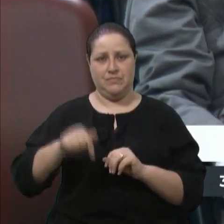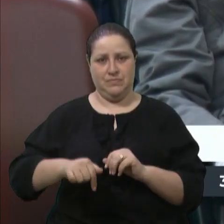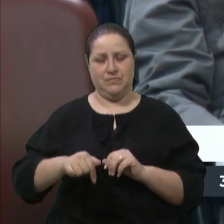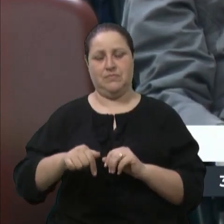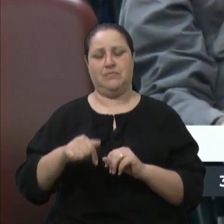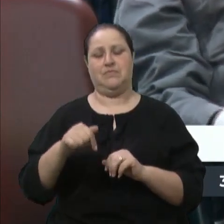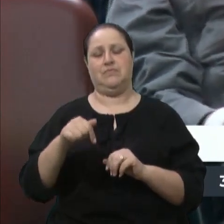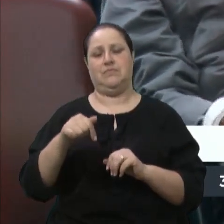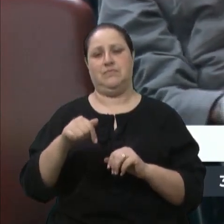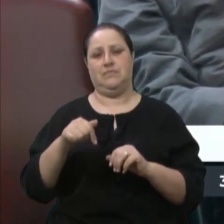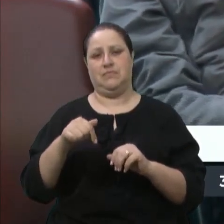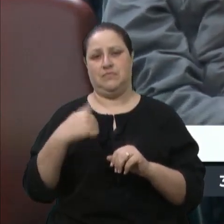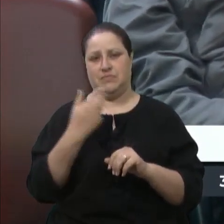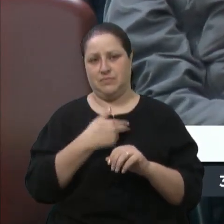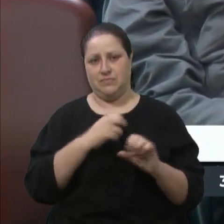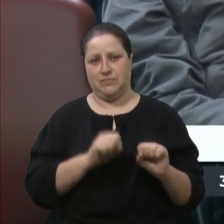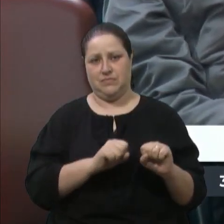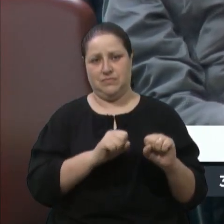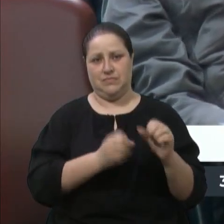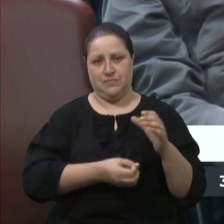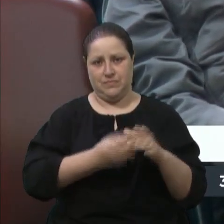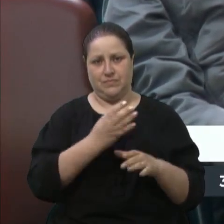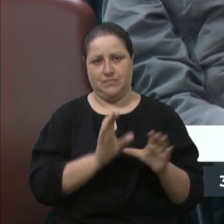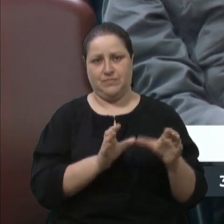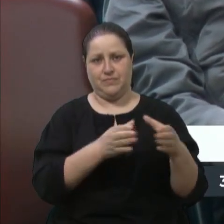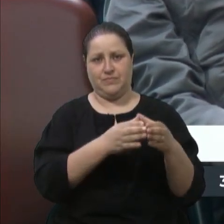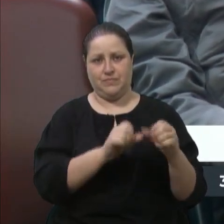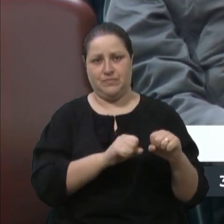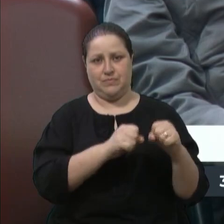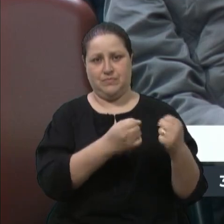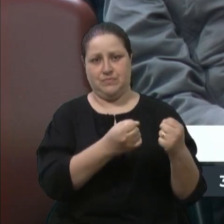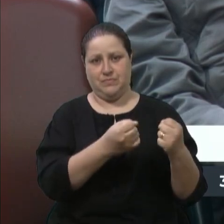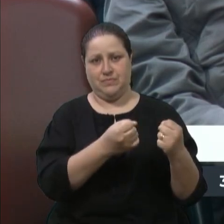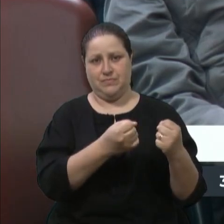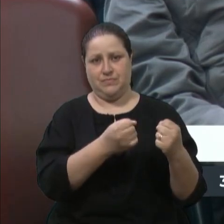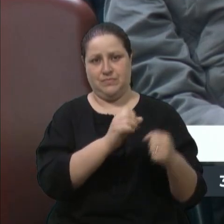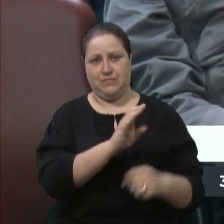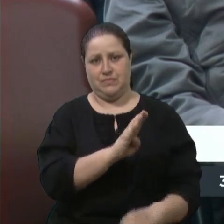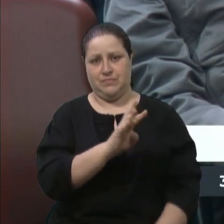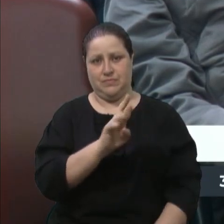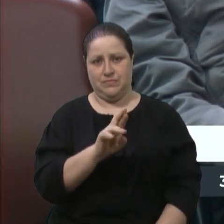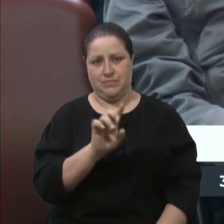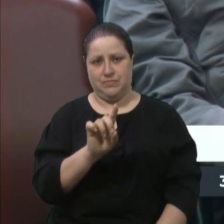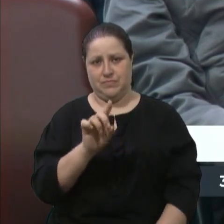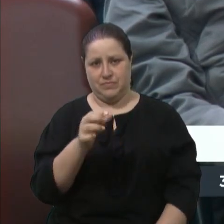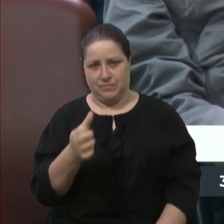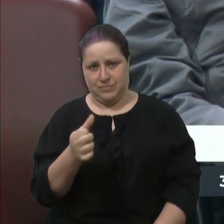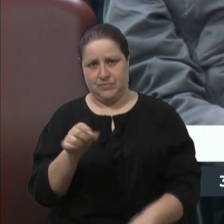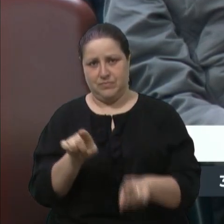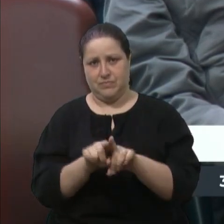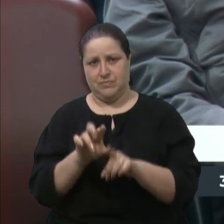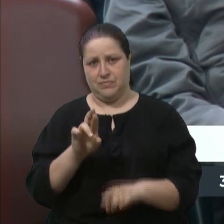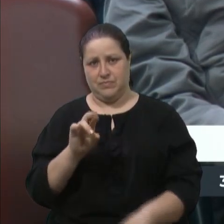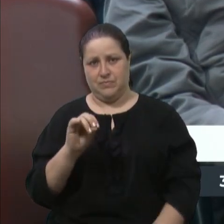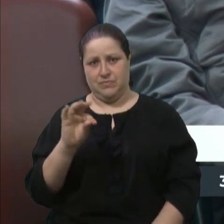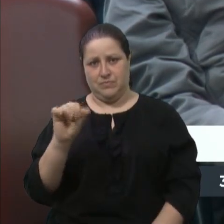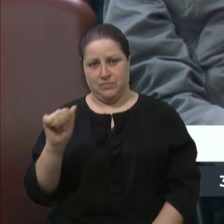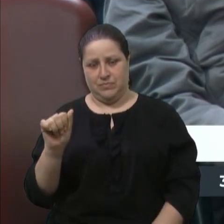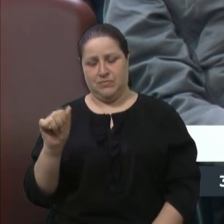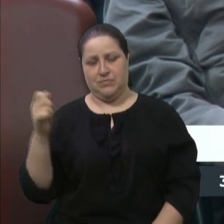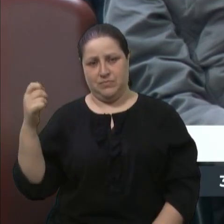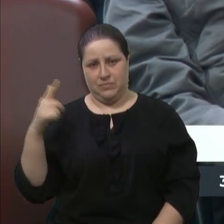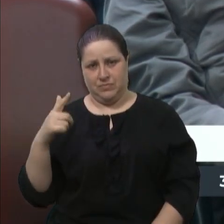Frente Parlamentar em Defesa da BR-116 e Rota do Sol. É composta com 8 vereadores, o qual meu amigo